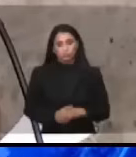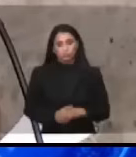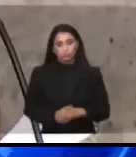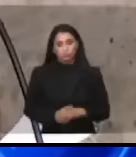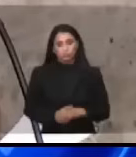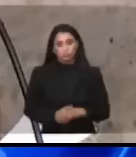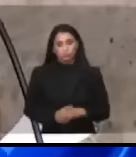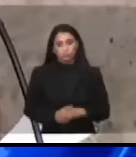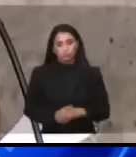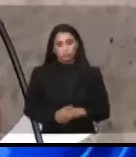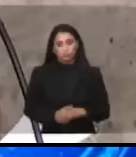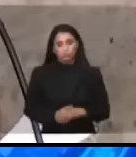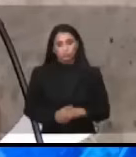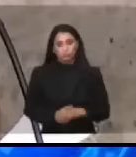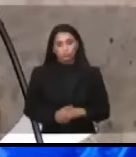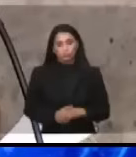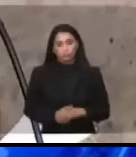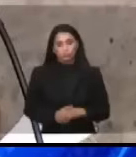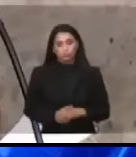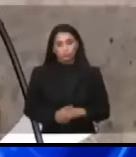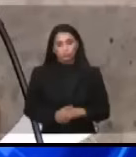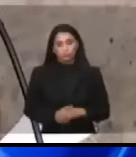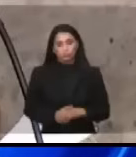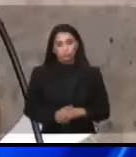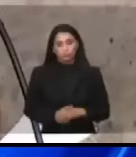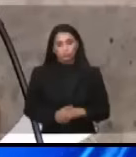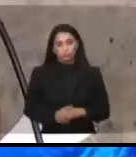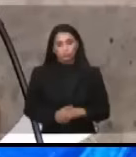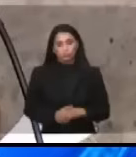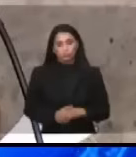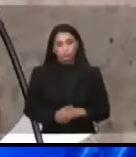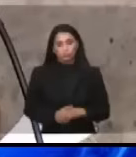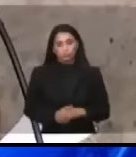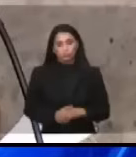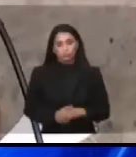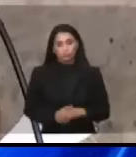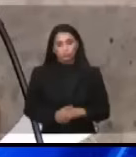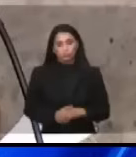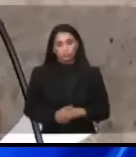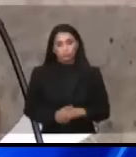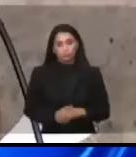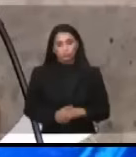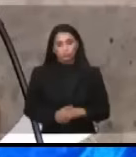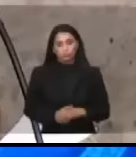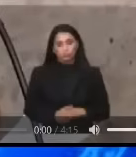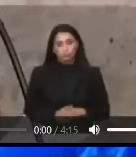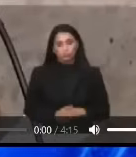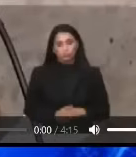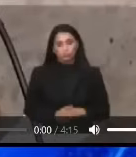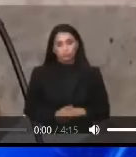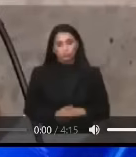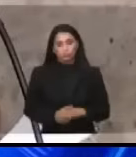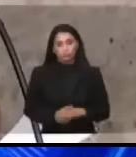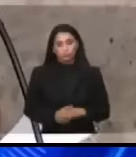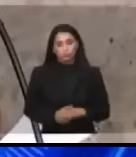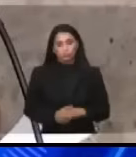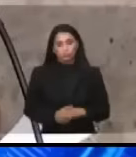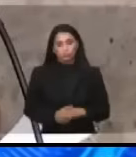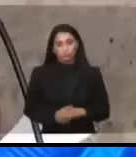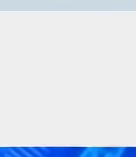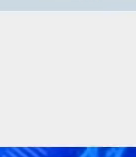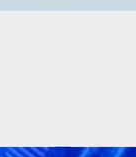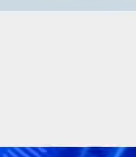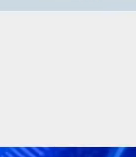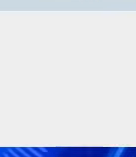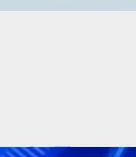algo muito mais profundo do que o mero notório saber jurídico. Acompanhe, e antes de você assistir